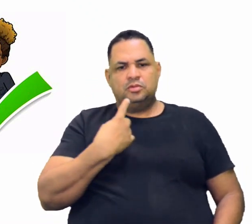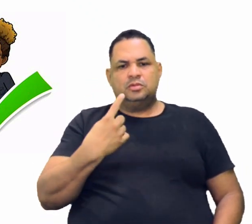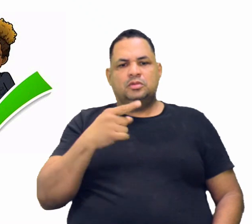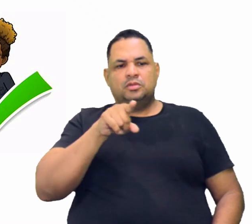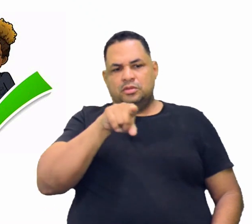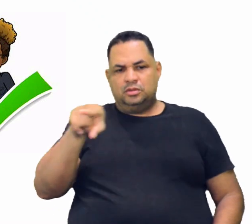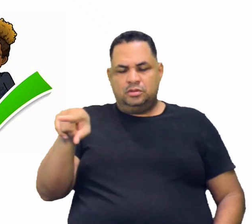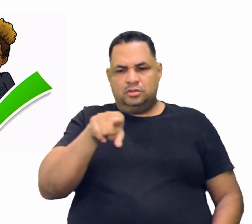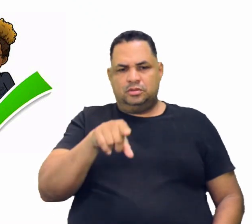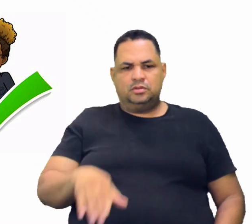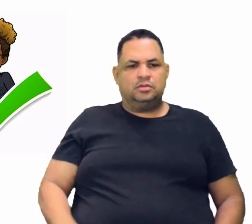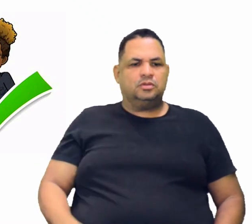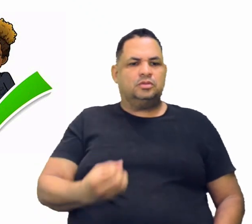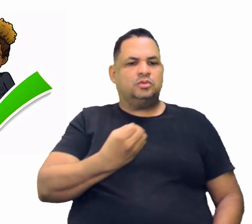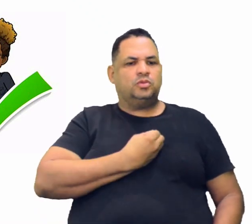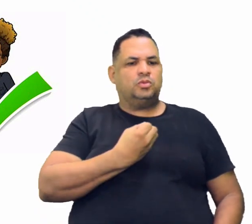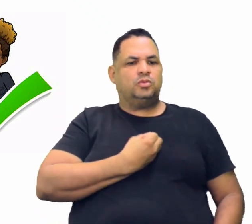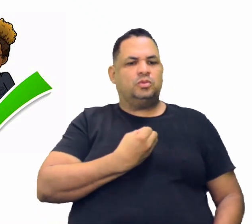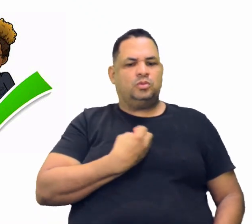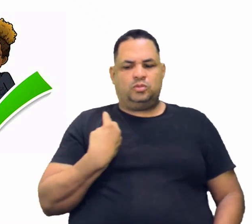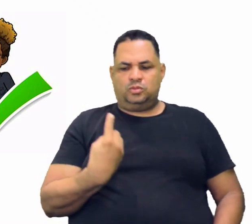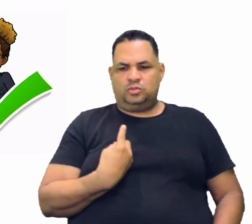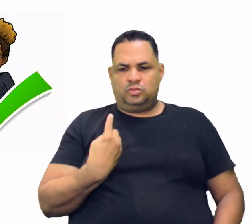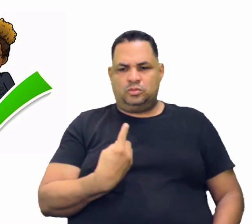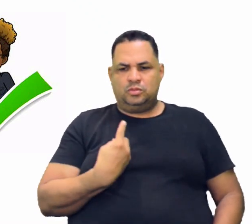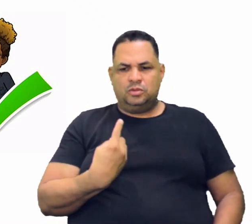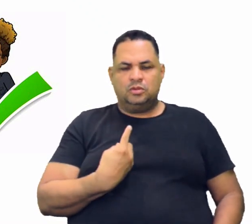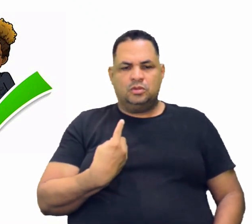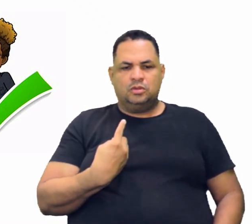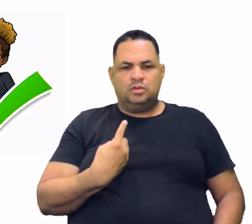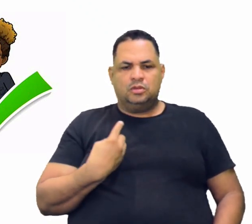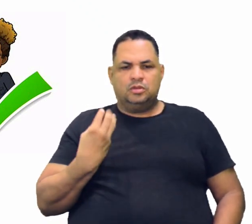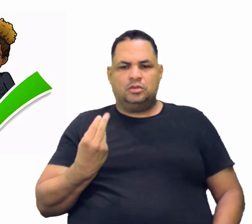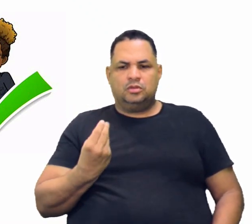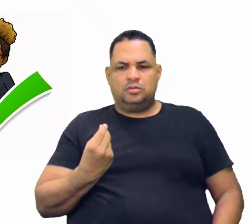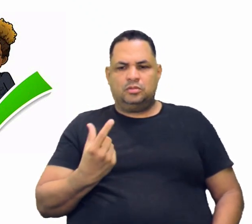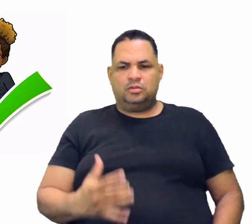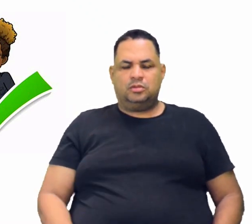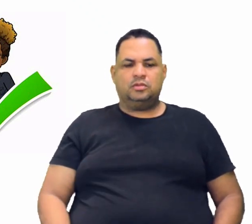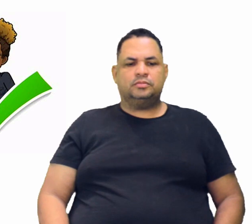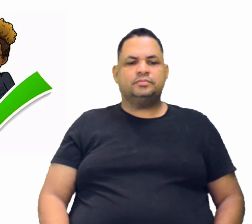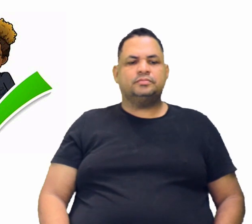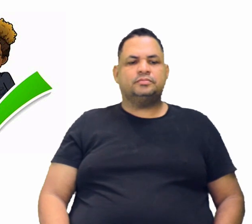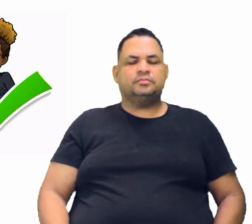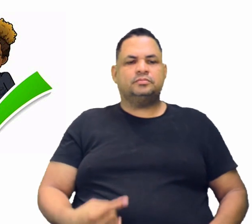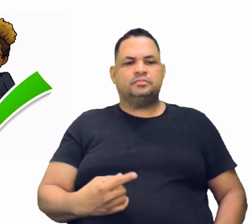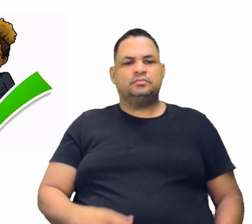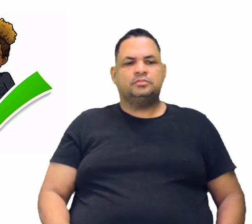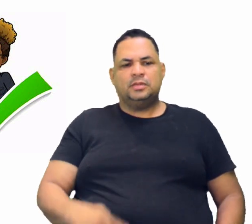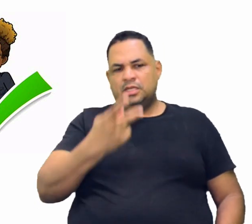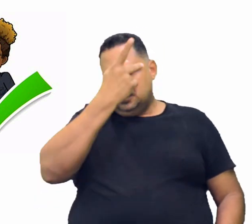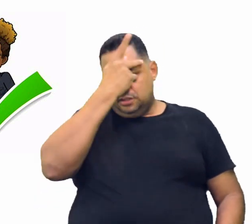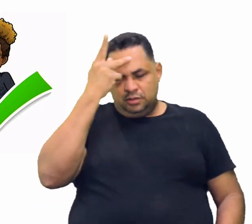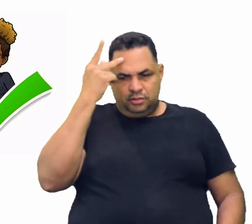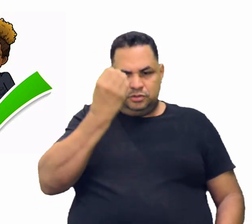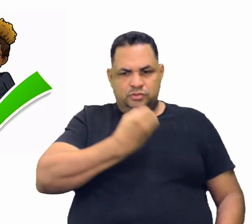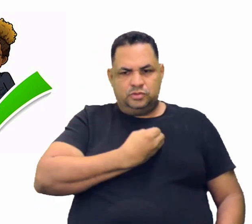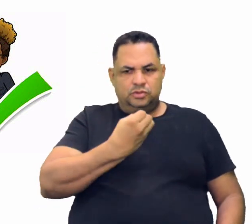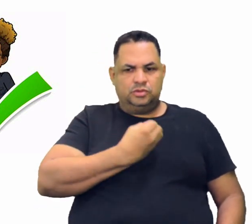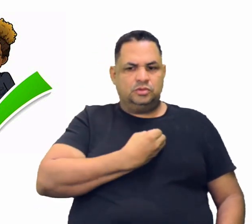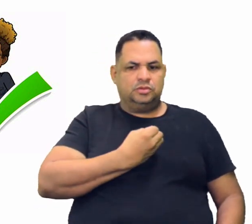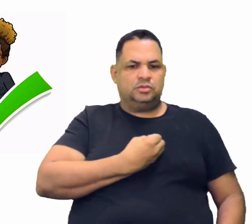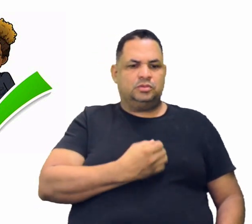eles, tá? E número, singular e plural. Ó, então concorda em pessoa e